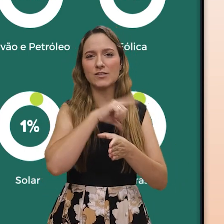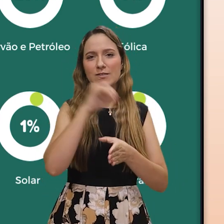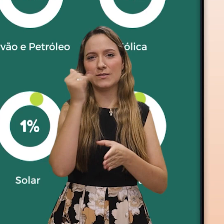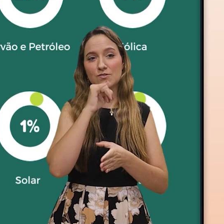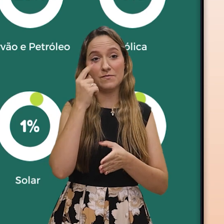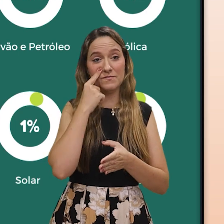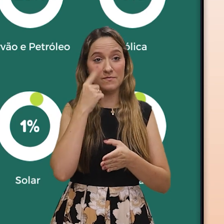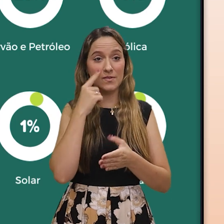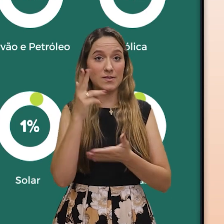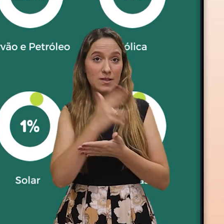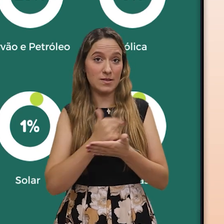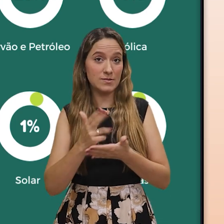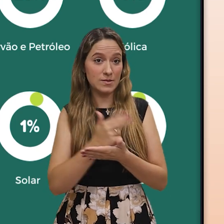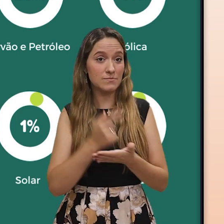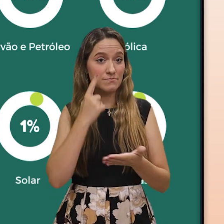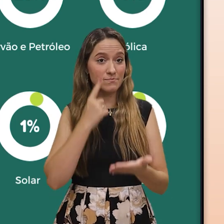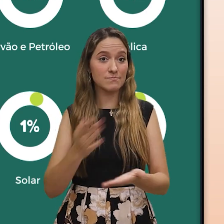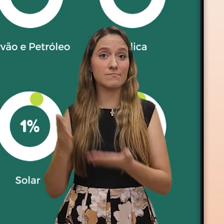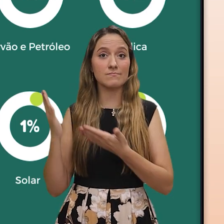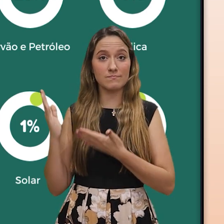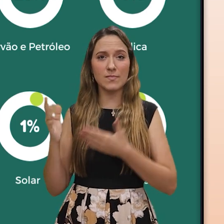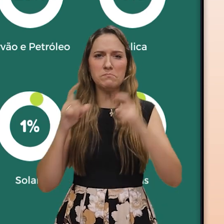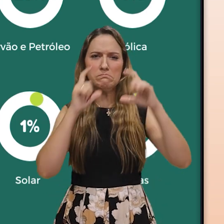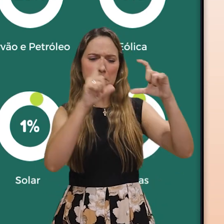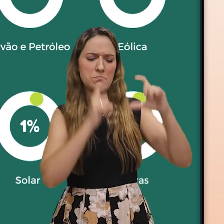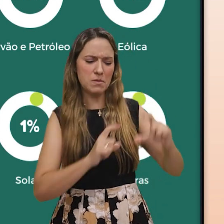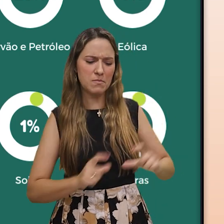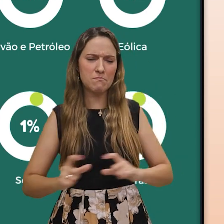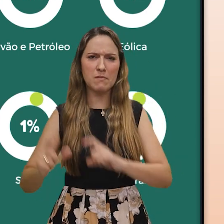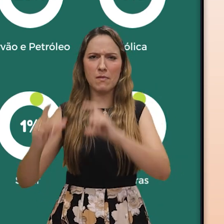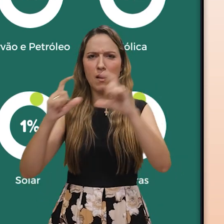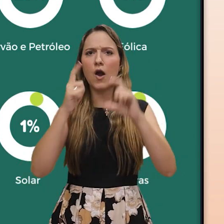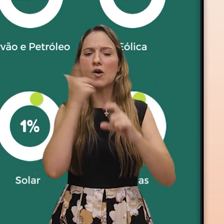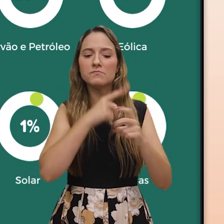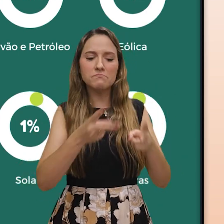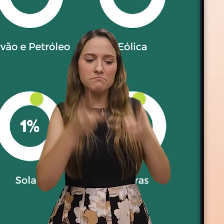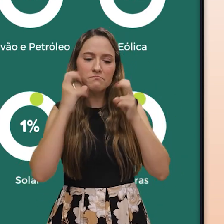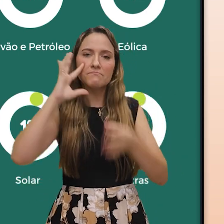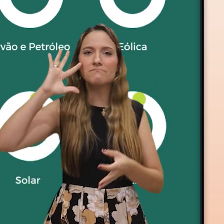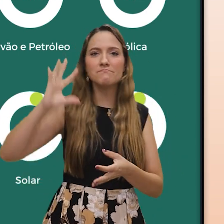Fiz esse gráfico aí, esses gráficos, para você conseguir visualizar melhor.